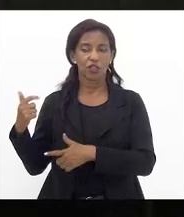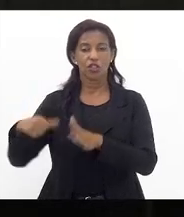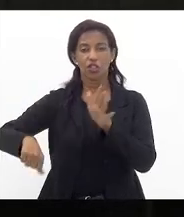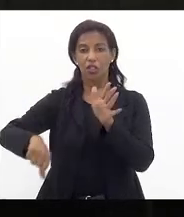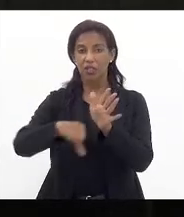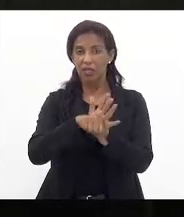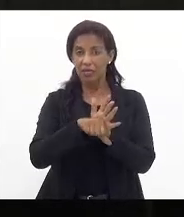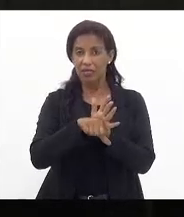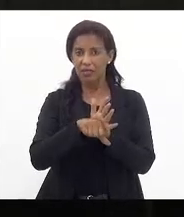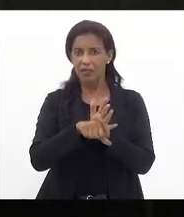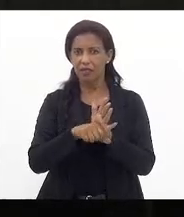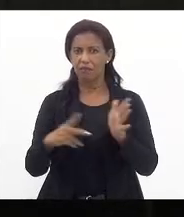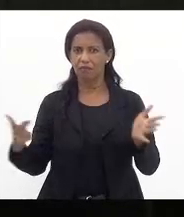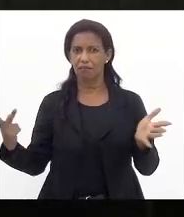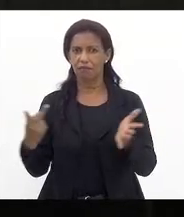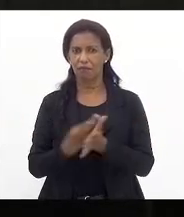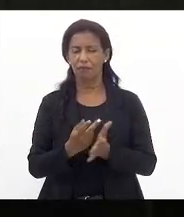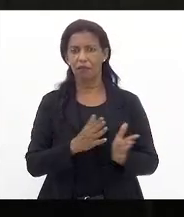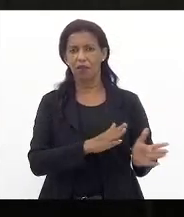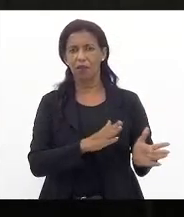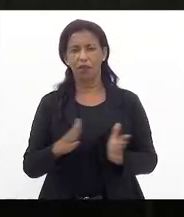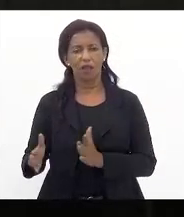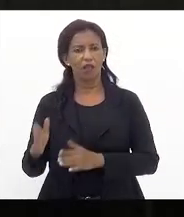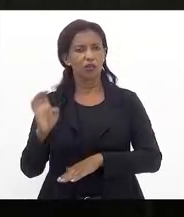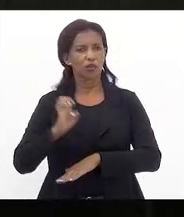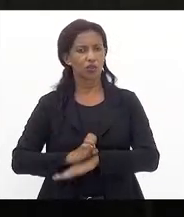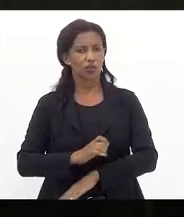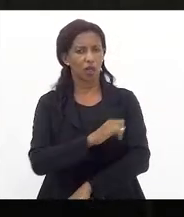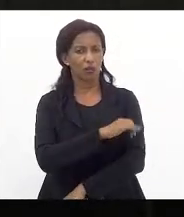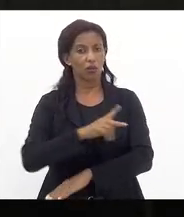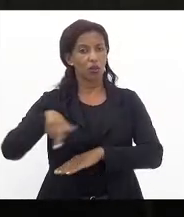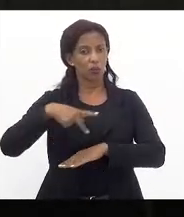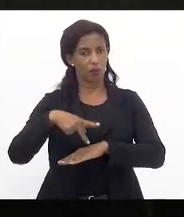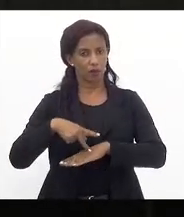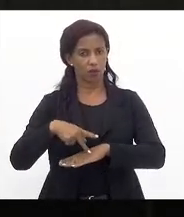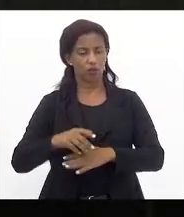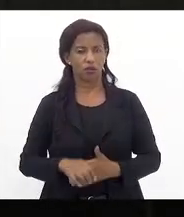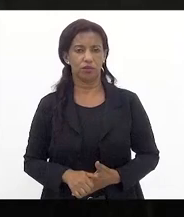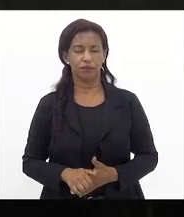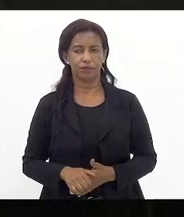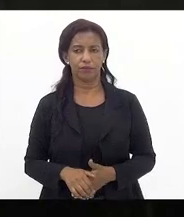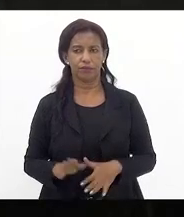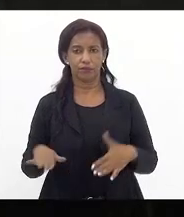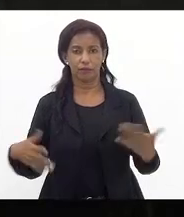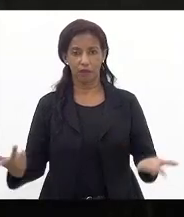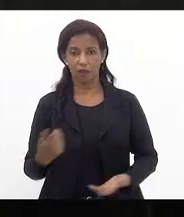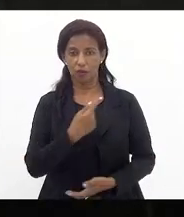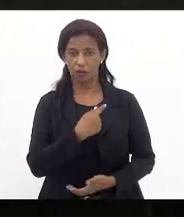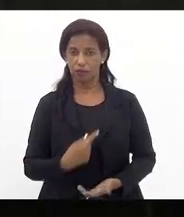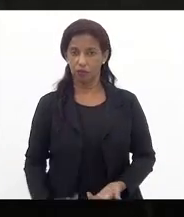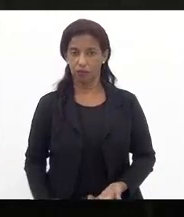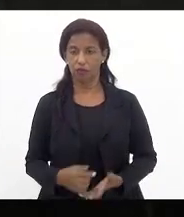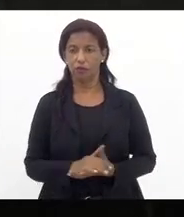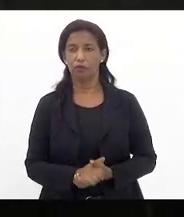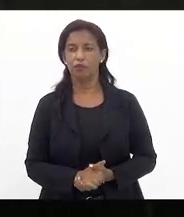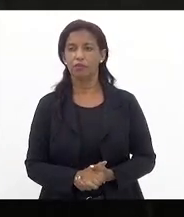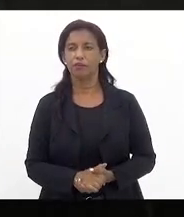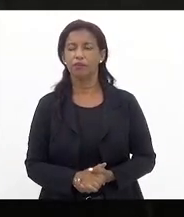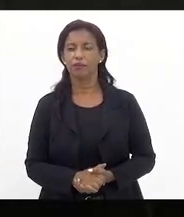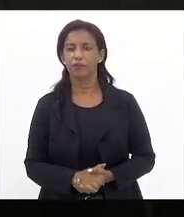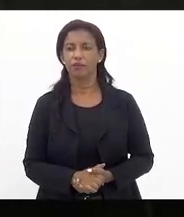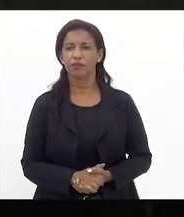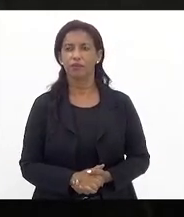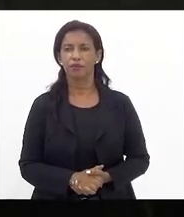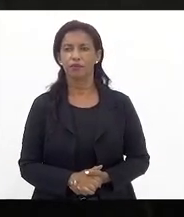crise financeira que passa o Estado do Rio de Janeiro e o país. Então, senhor governador... Para concluir, deputado.